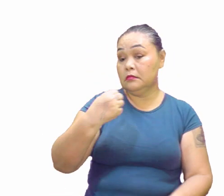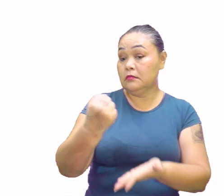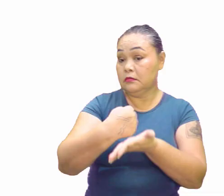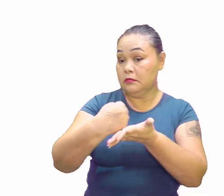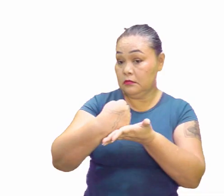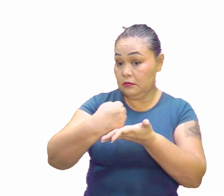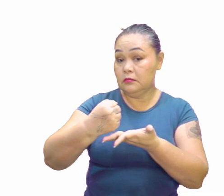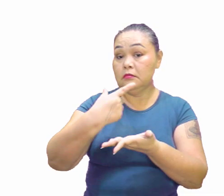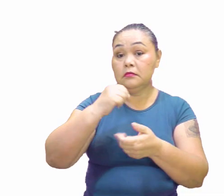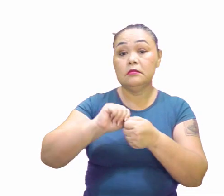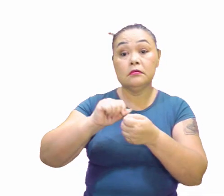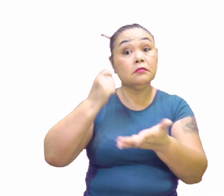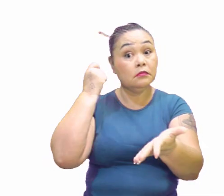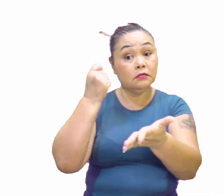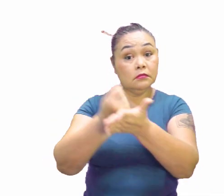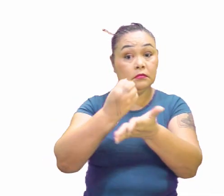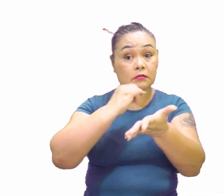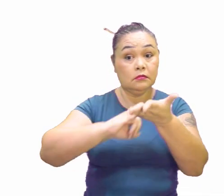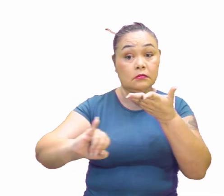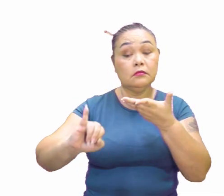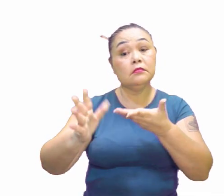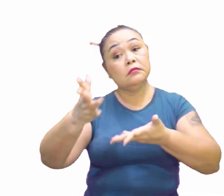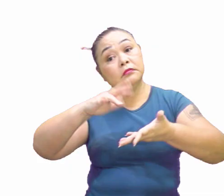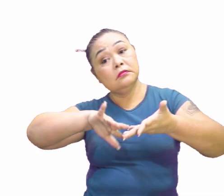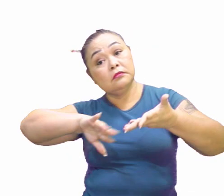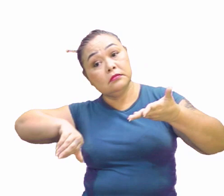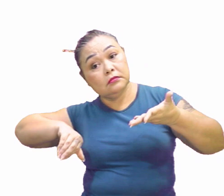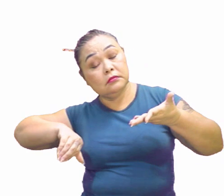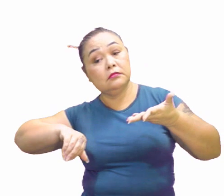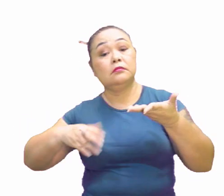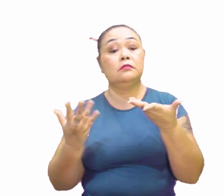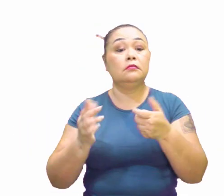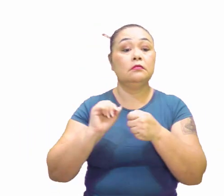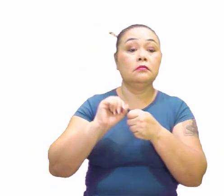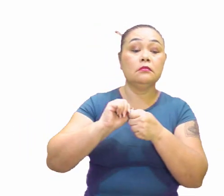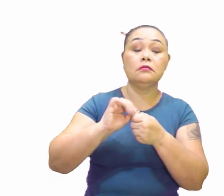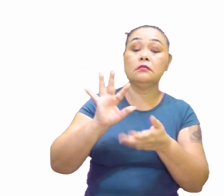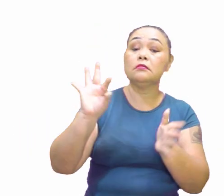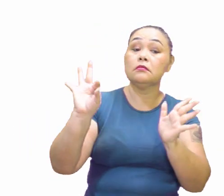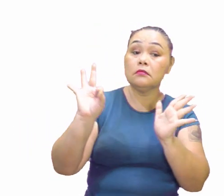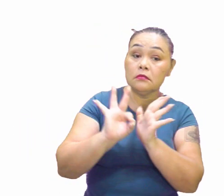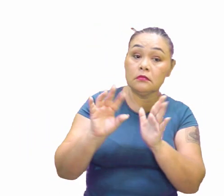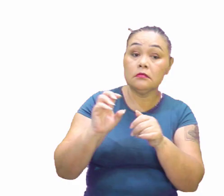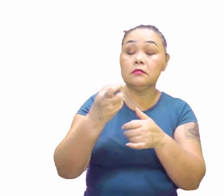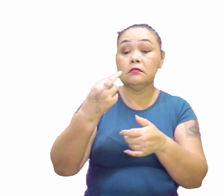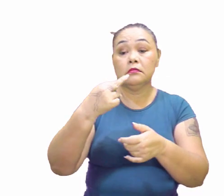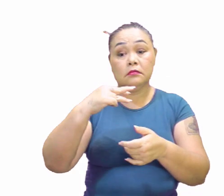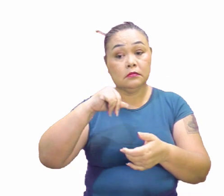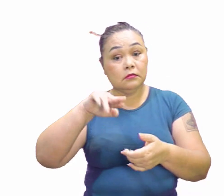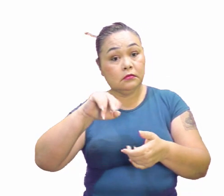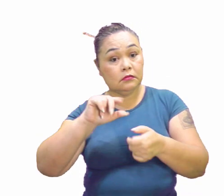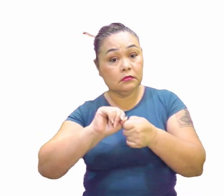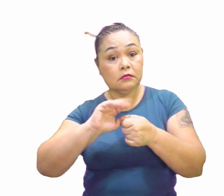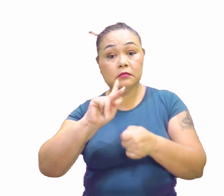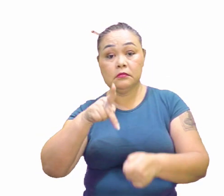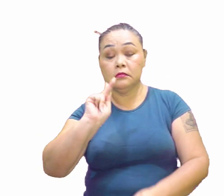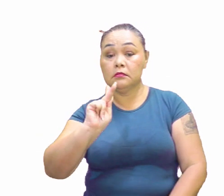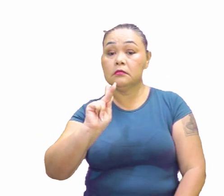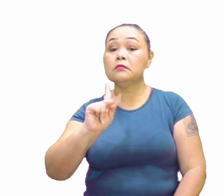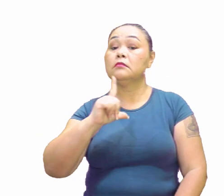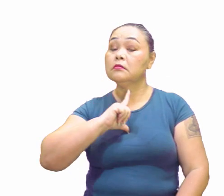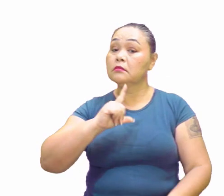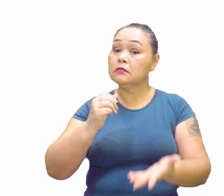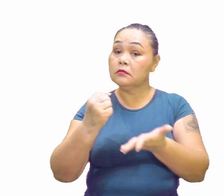impostos, das ilícitas, maconha, cocaína, crack, êxtase, entre outras. Do ponto de